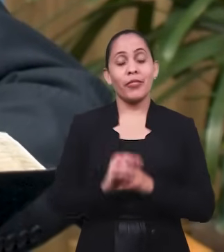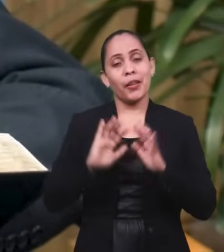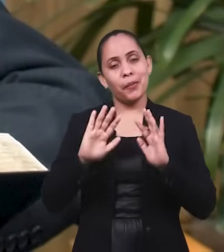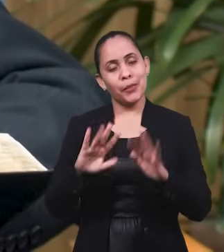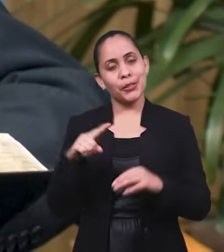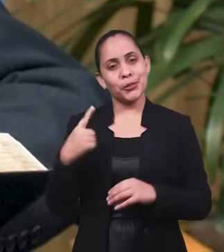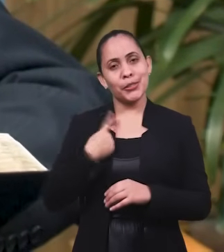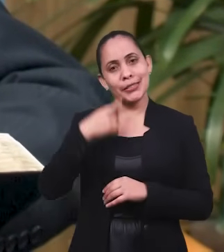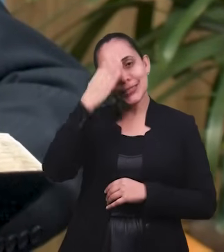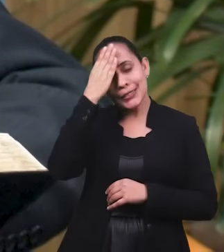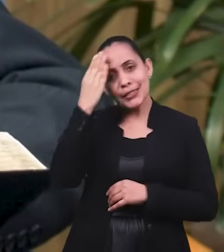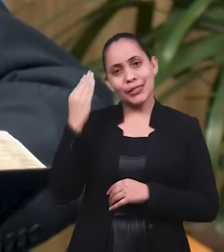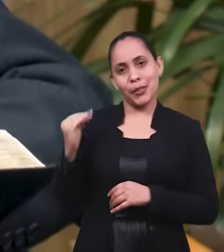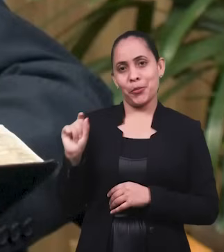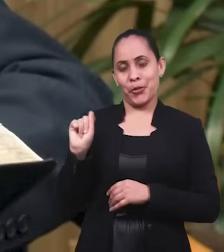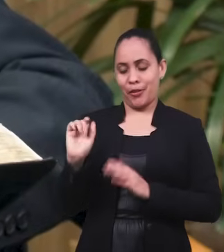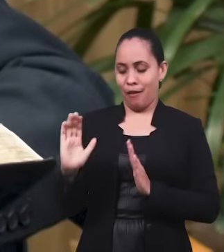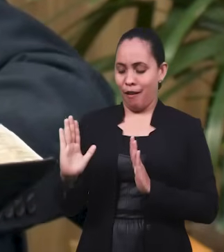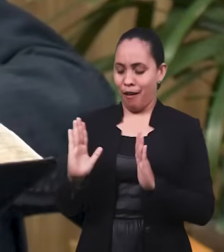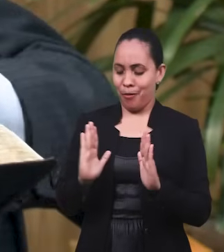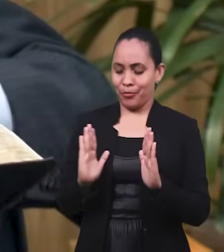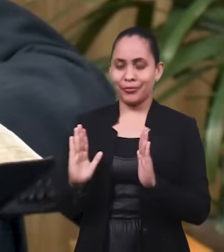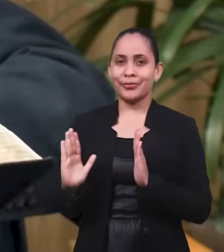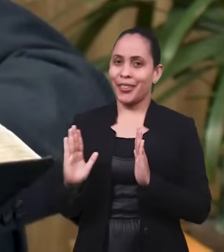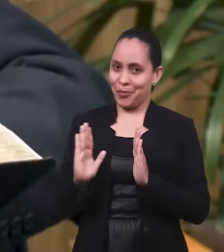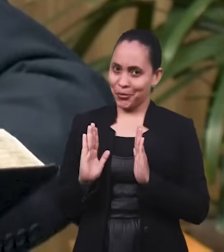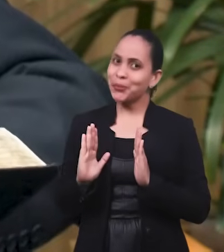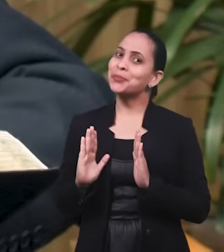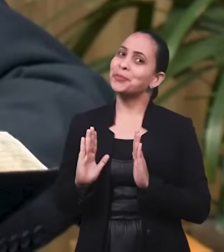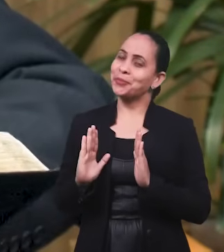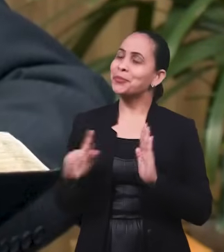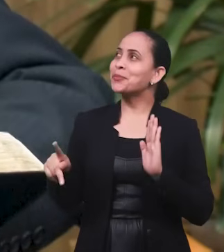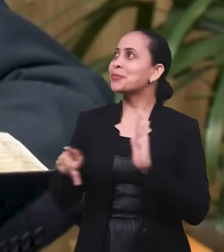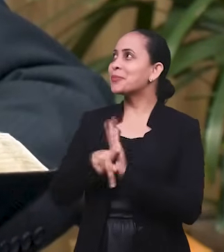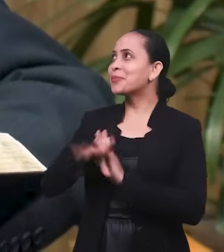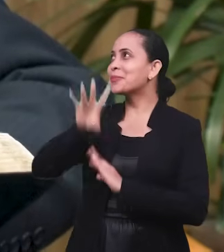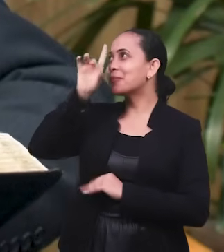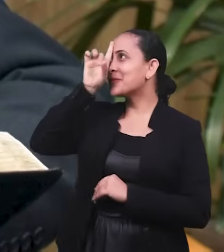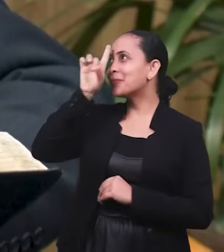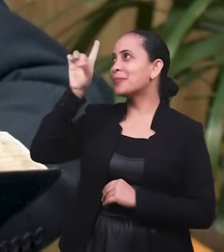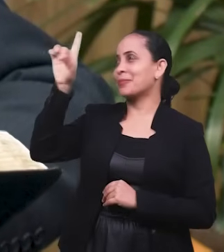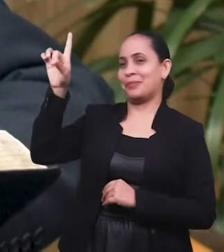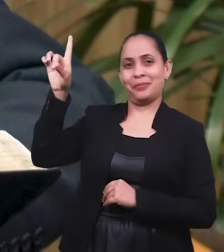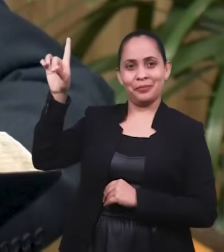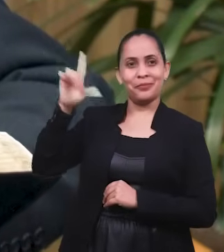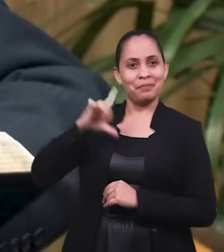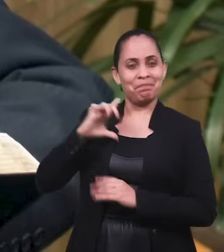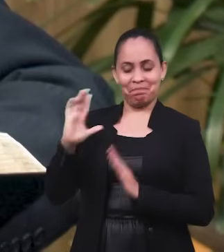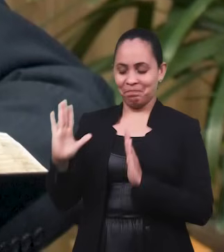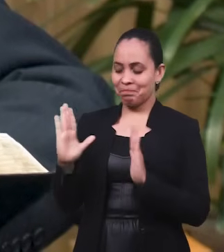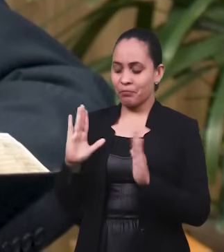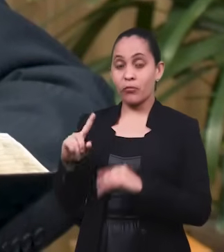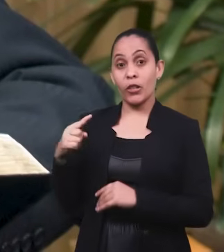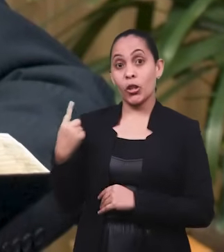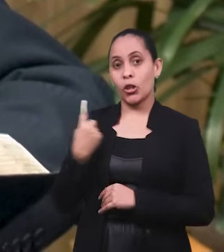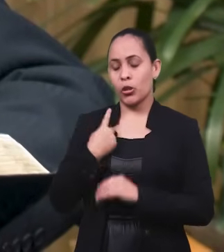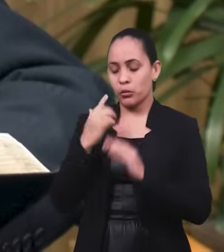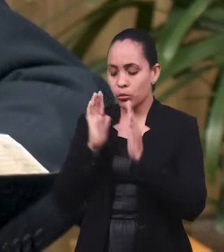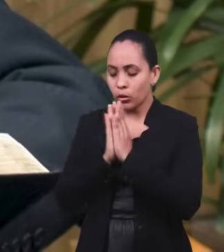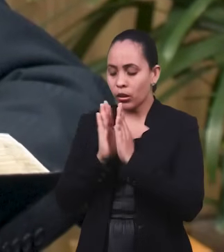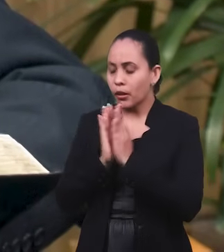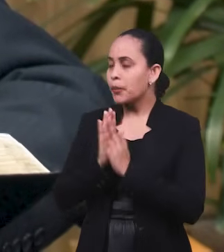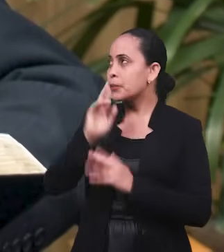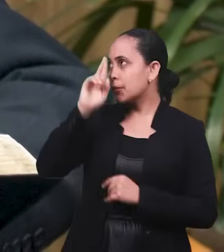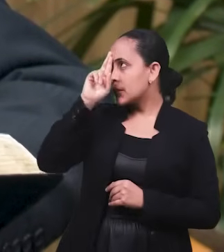nós esquecemos que há um tempo também, né? O tempo do Senhor. Né? E quando nós oramos ao